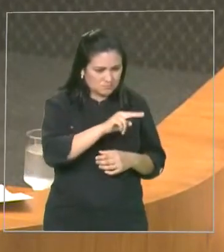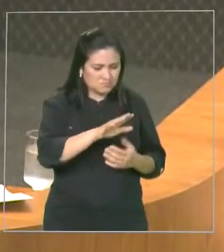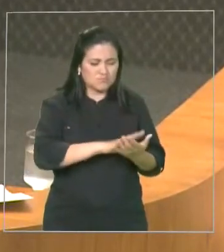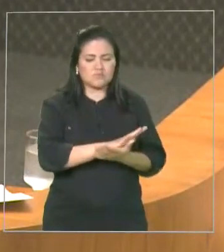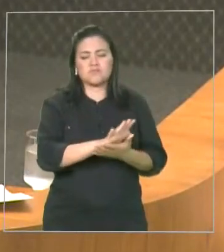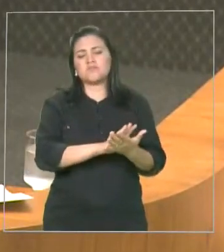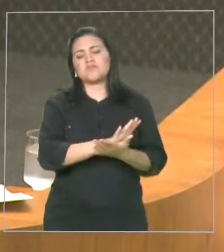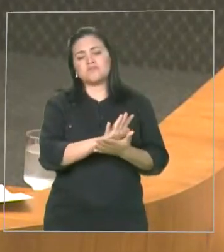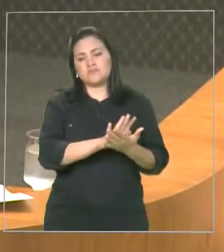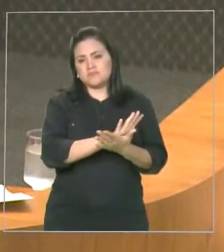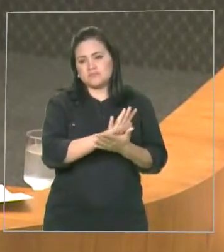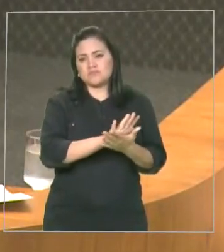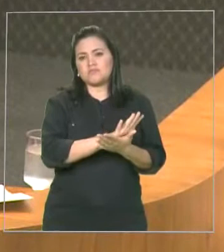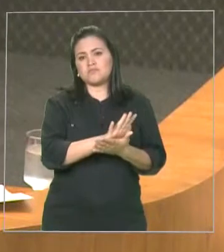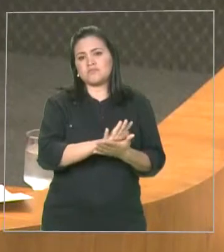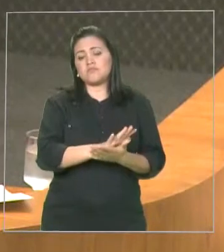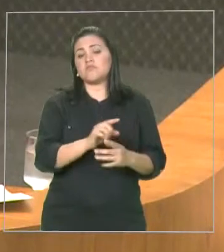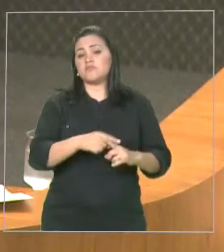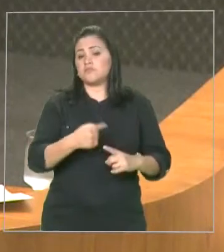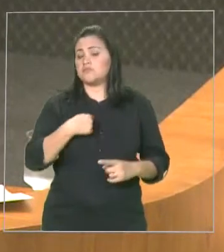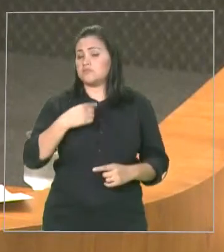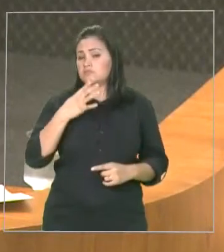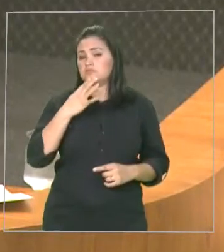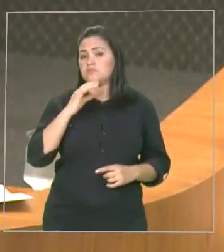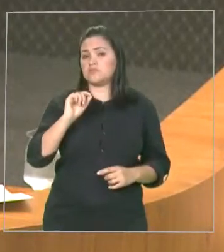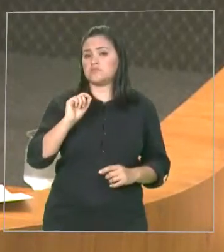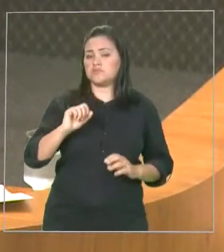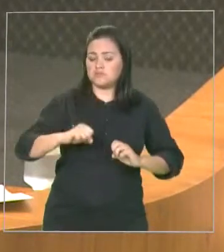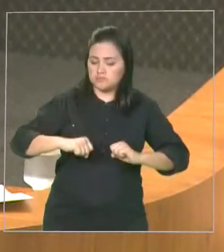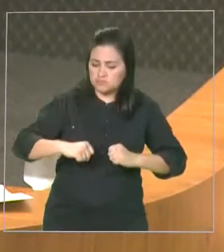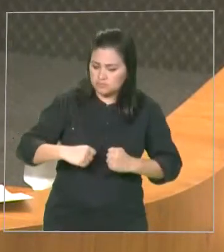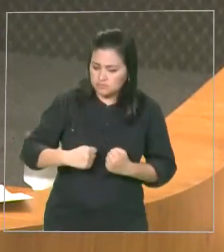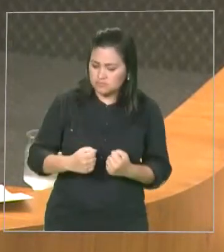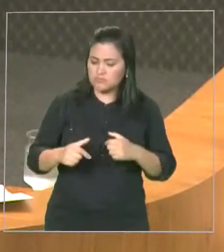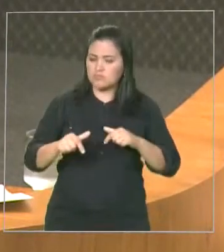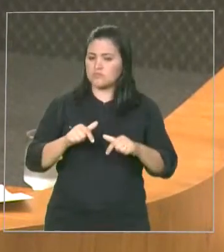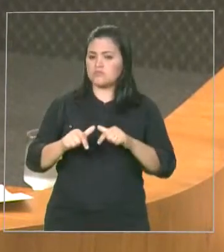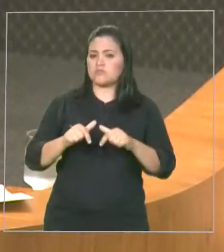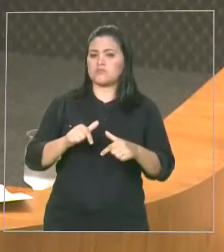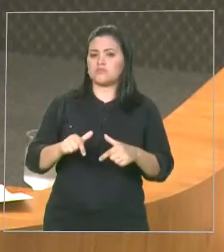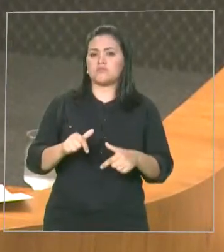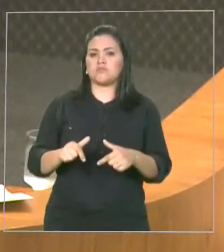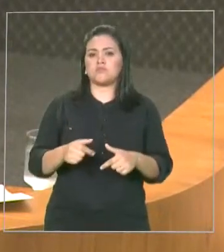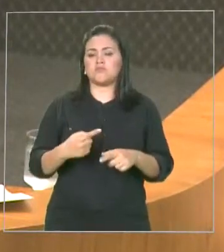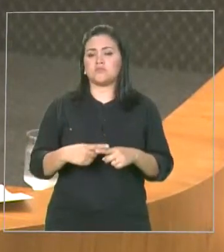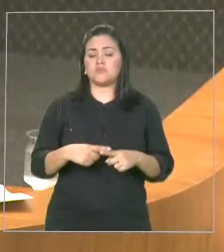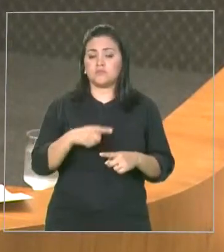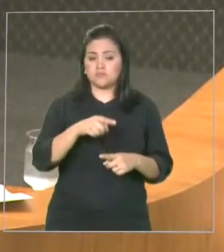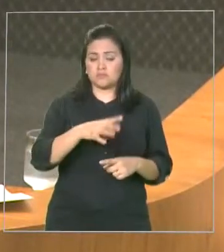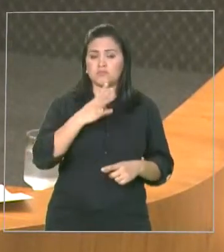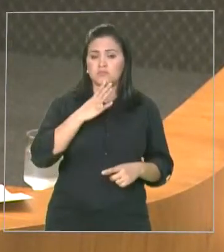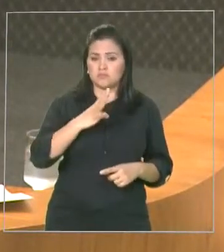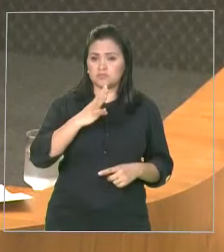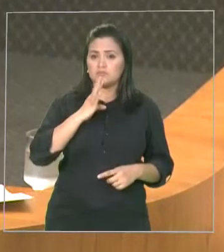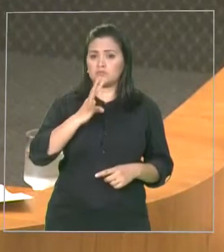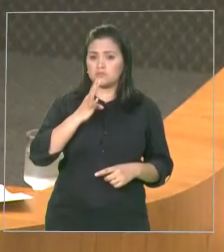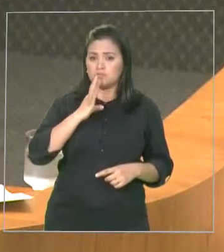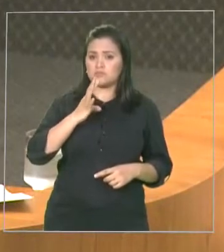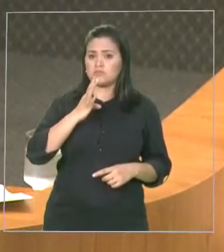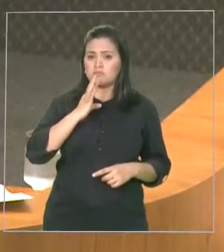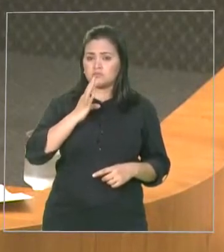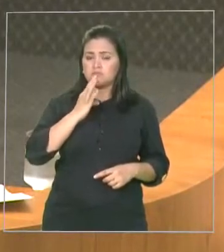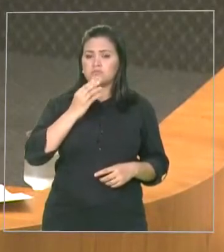tenho certeza que isso foi um esforço gigantesco de Vossa Excelência, porque Vossa Excelência conhece a máquina pública e ela é